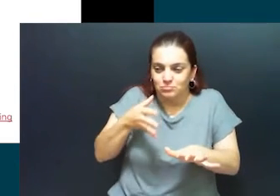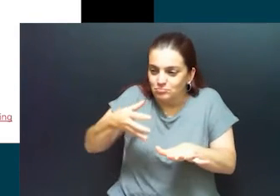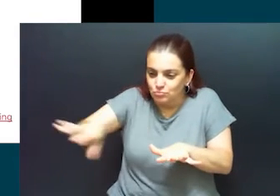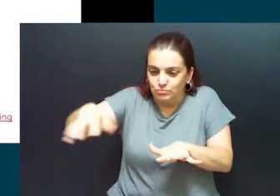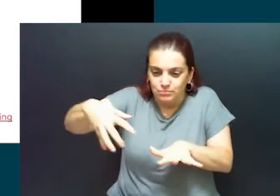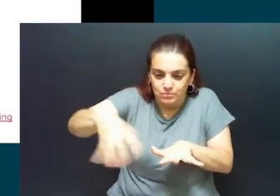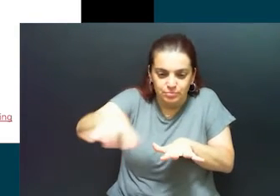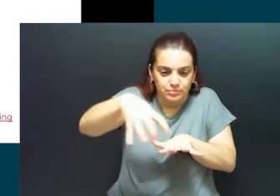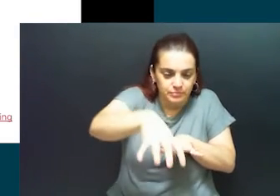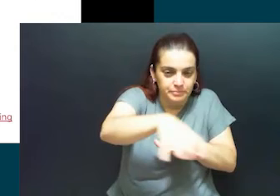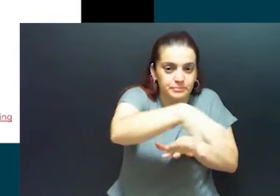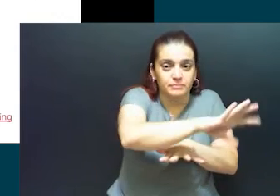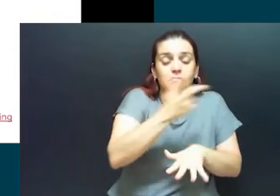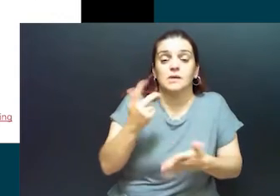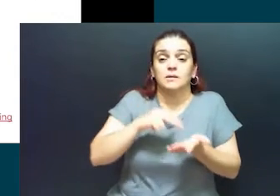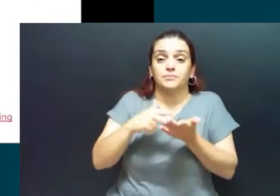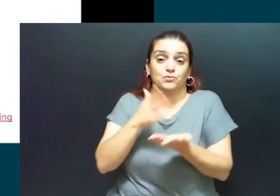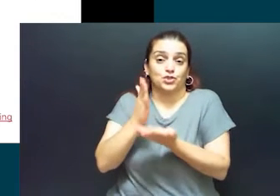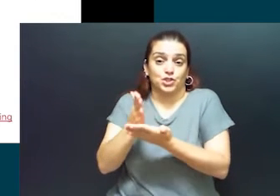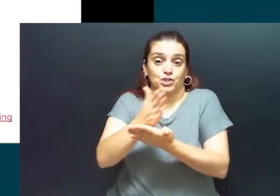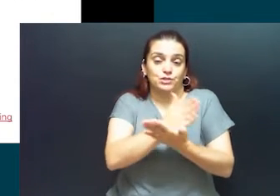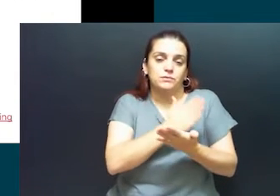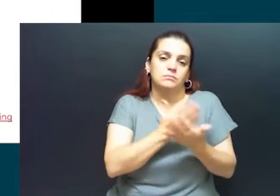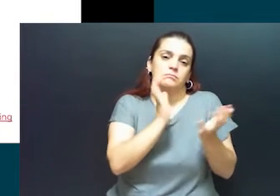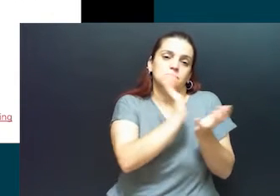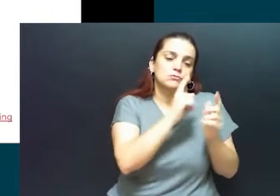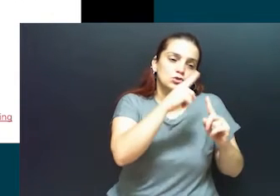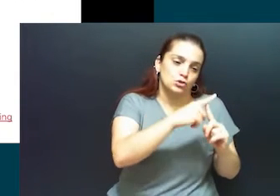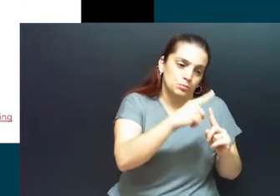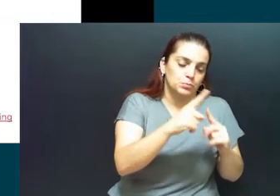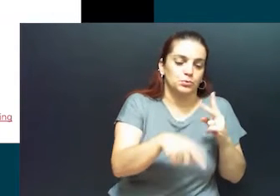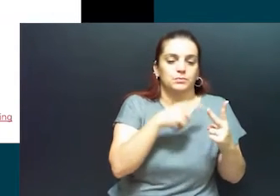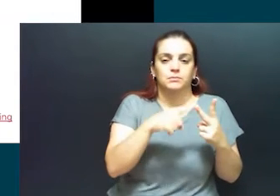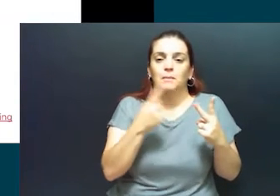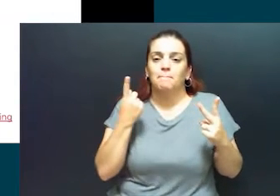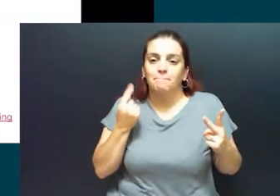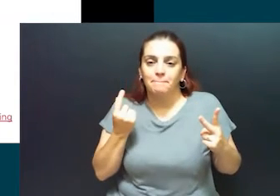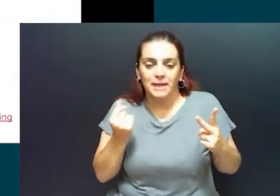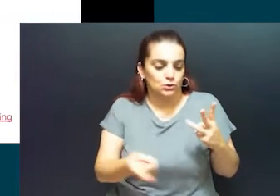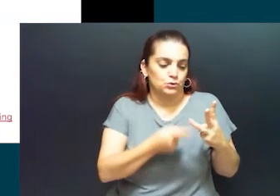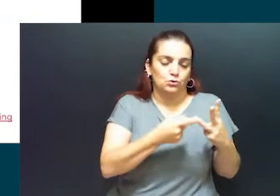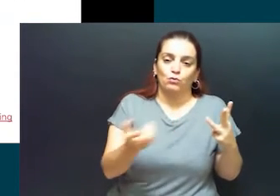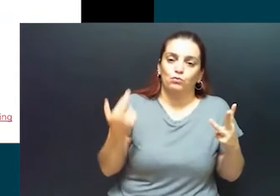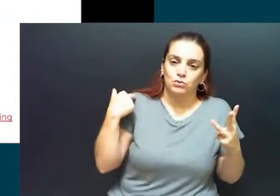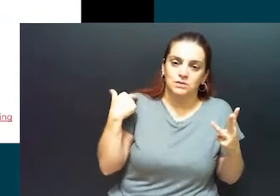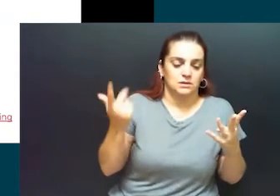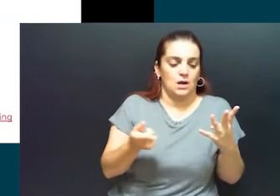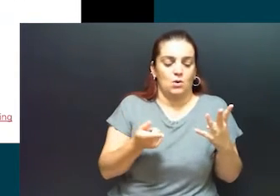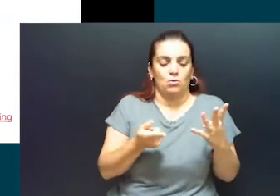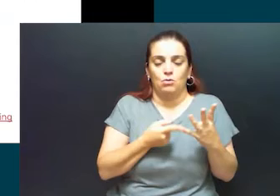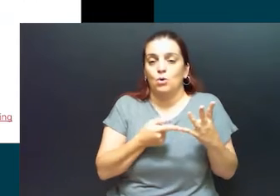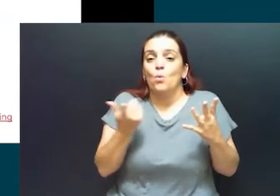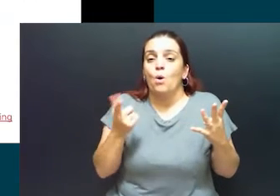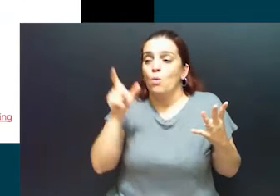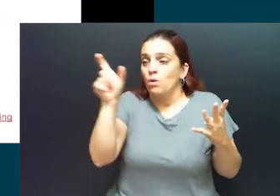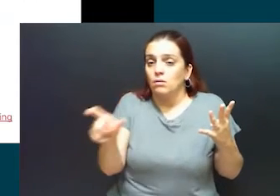isso envolve aí divisão do mercado em categorias de produto, preço, função, divisão de base de clientes em dados